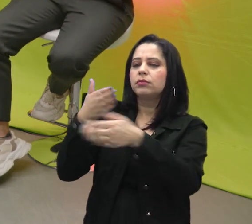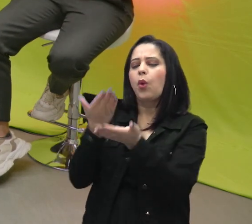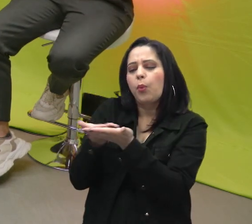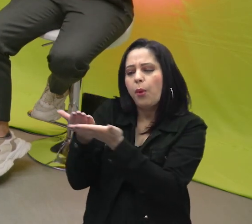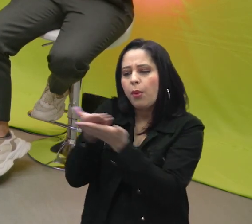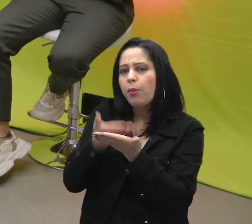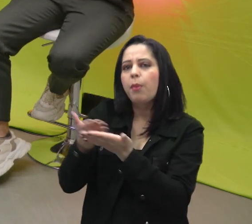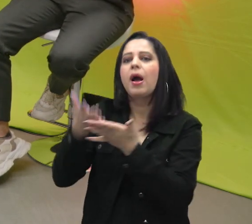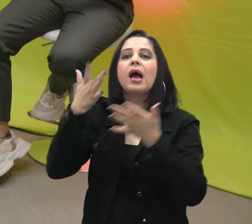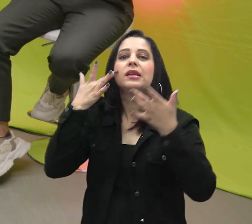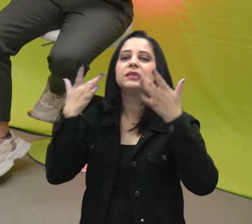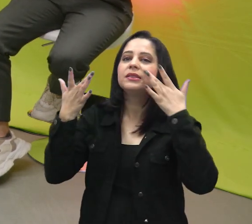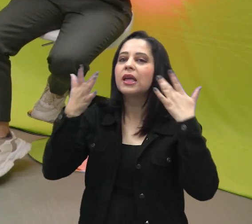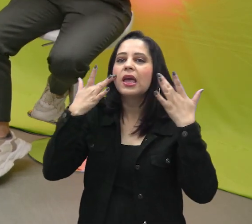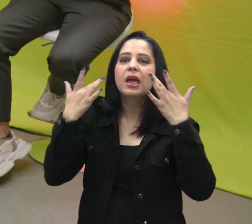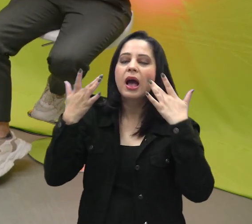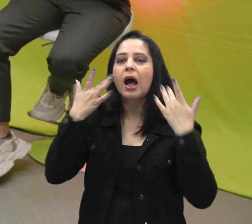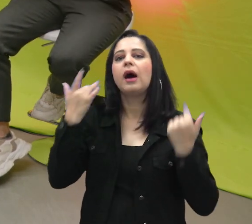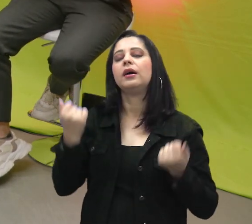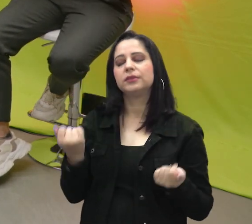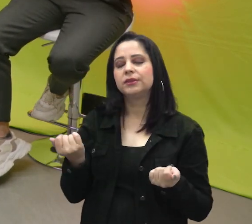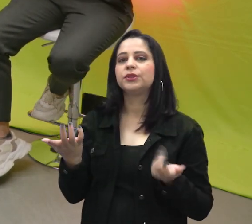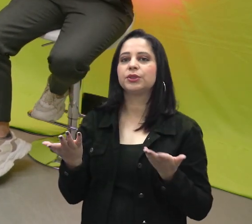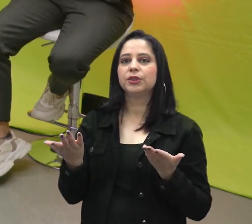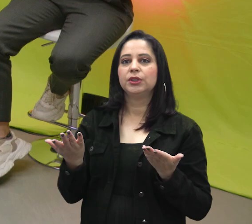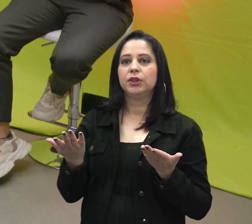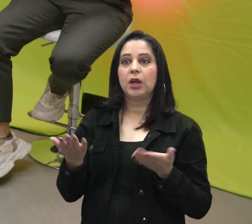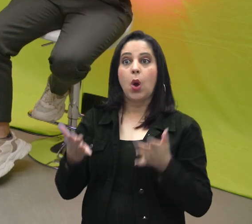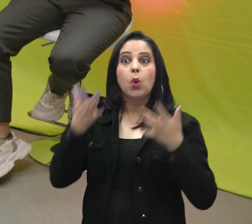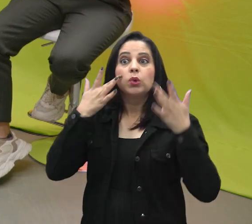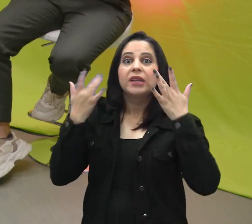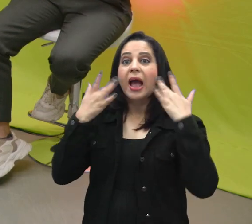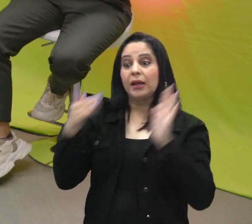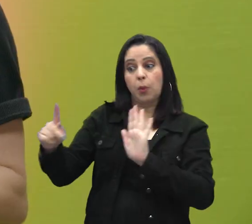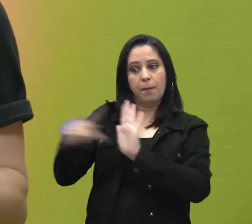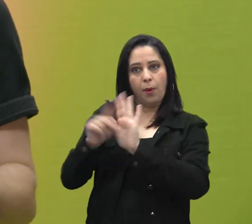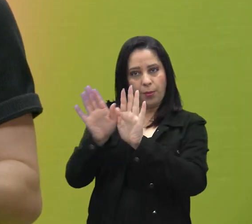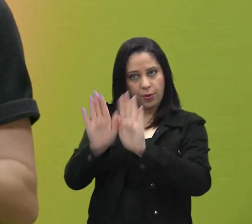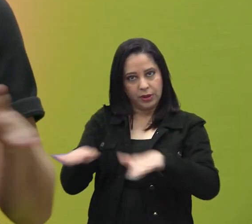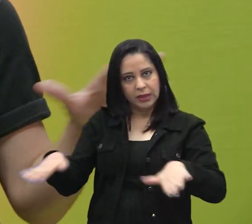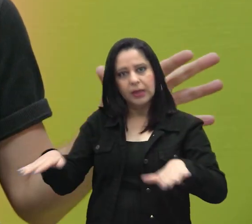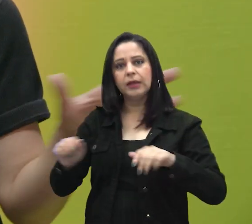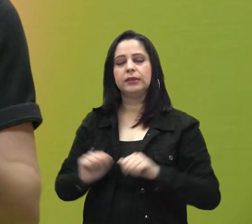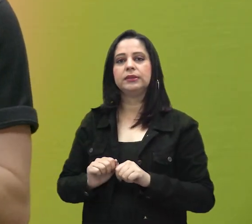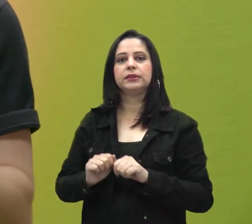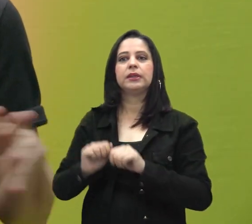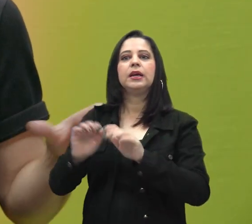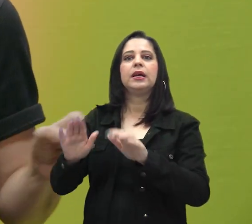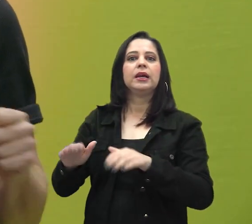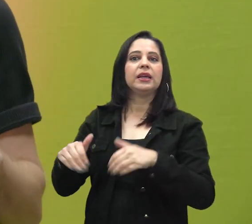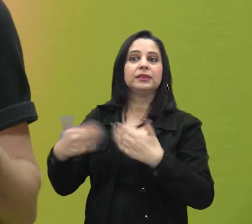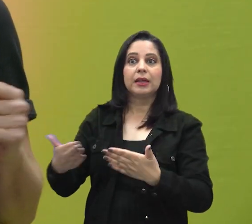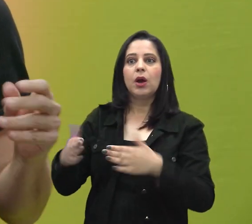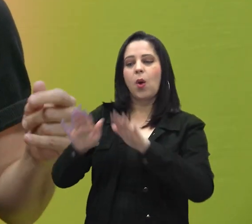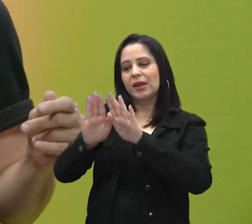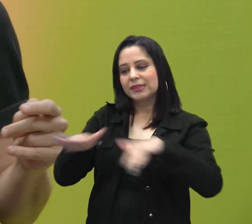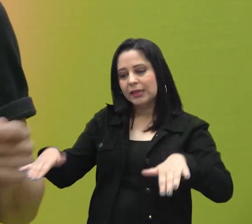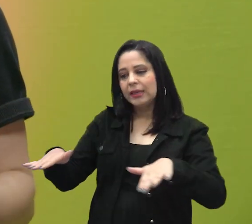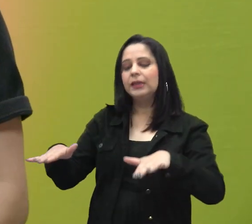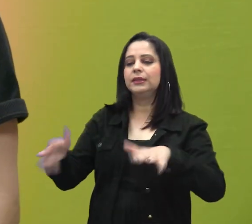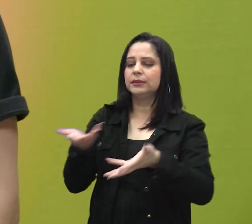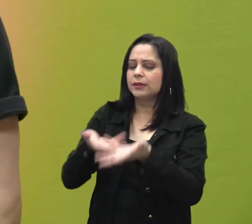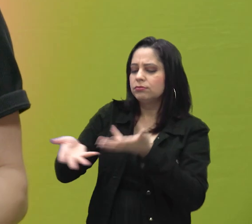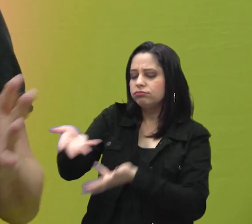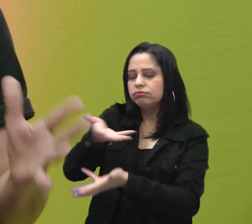poder entender, e eu fiz um teatro de curso para teatro infantil. Sim. Então toda a molecada, todo mundo junto para poder entender